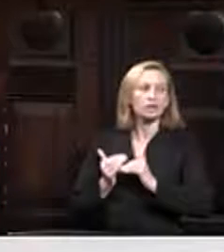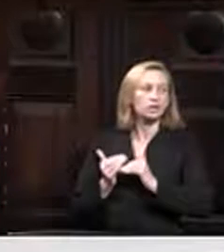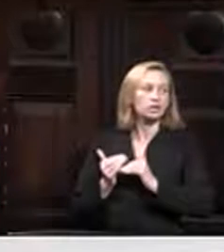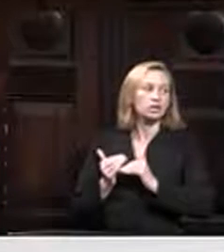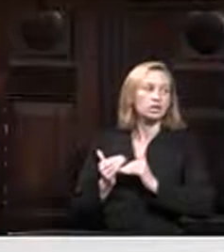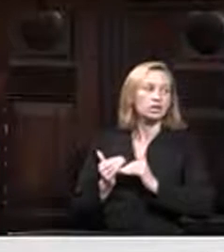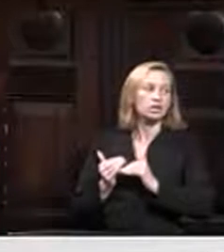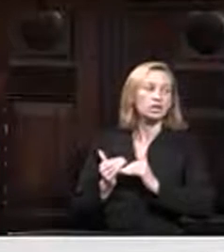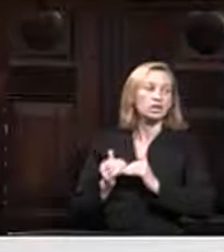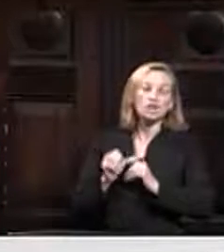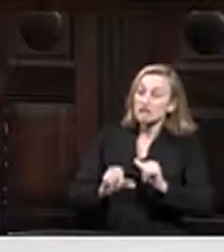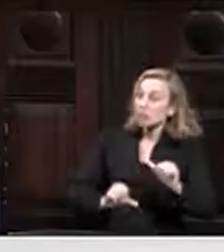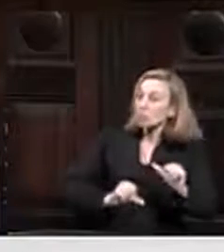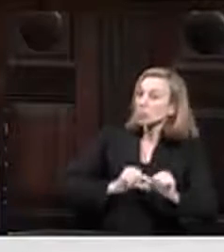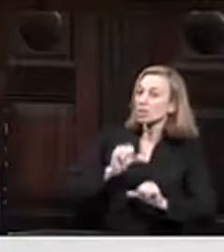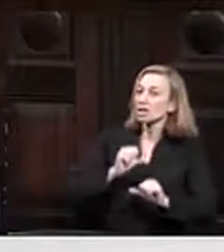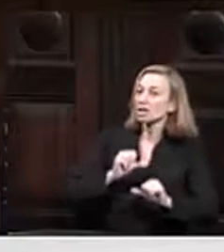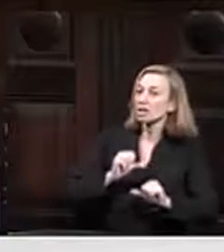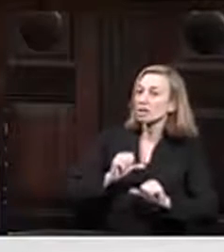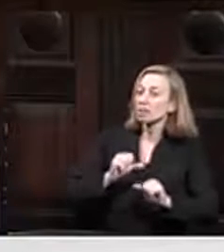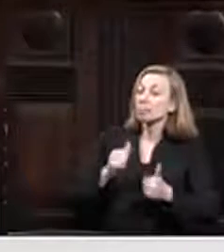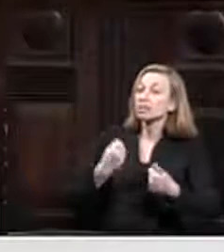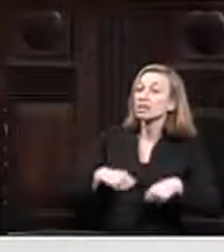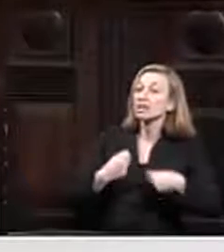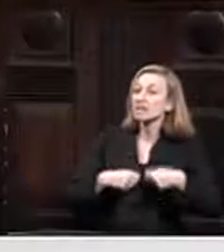essa mudança tem que ser produzida nacionalmente.